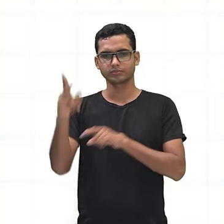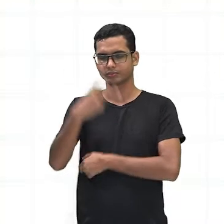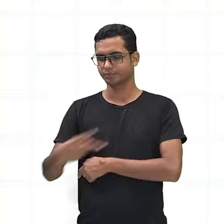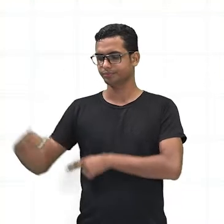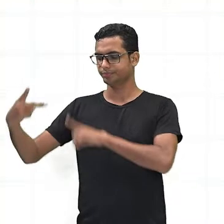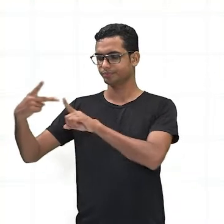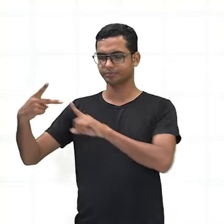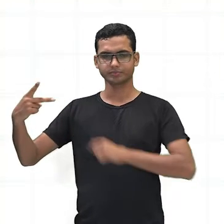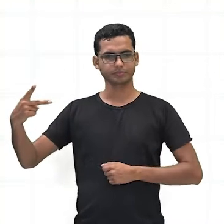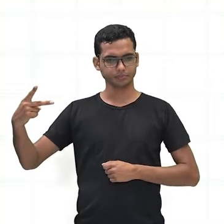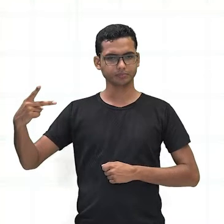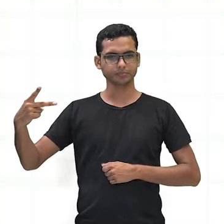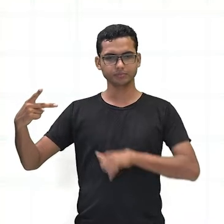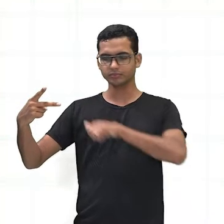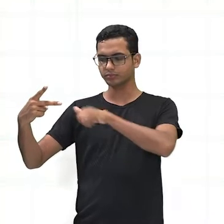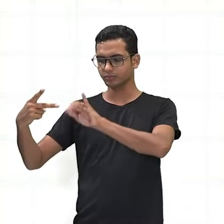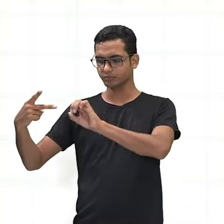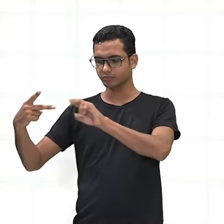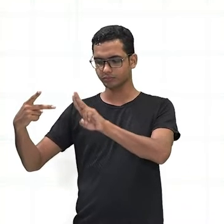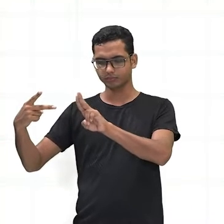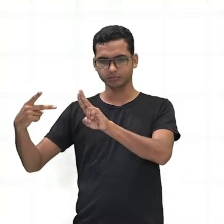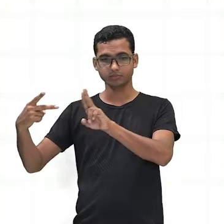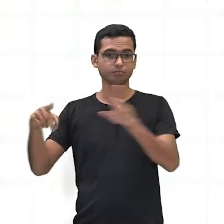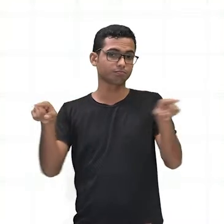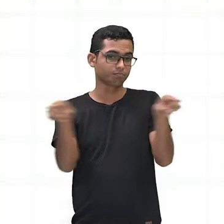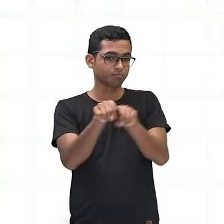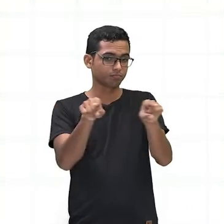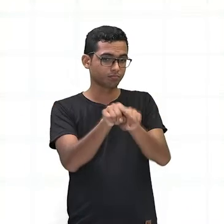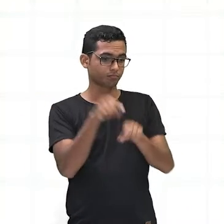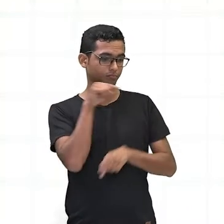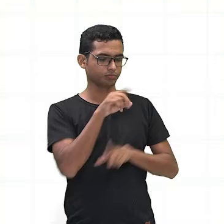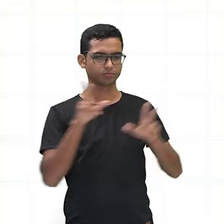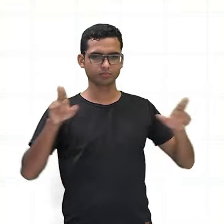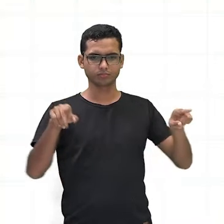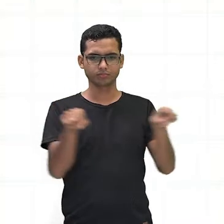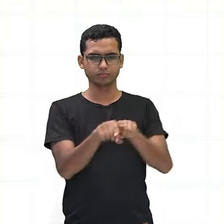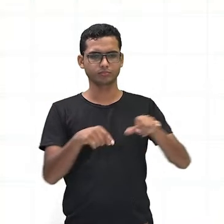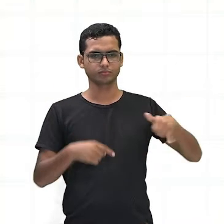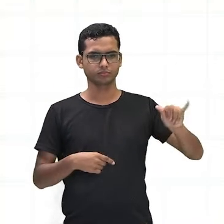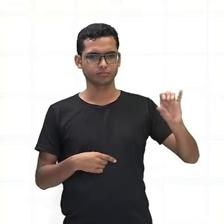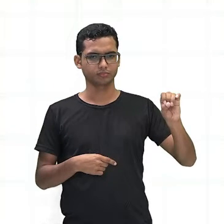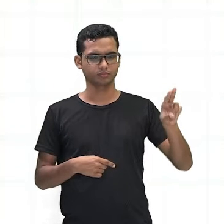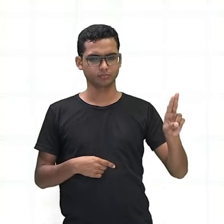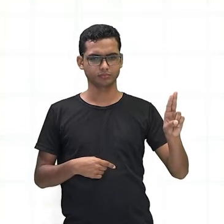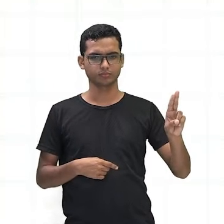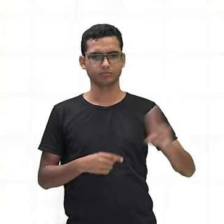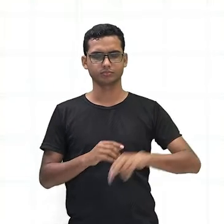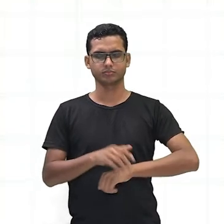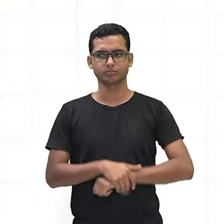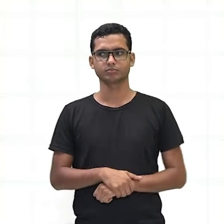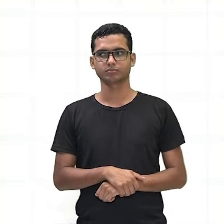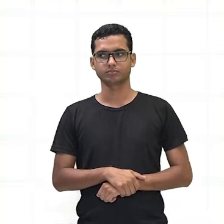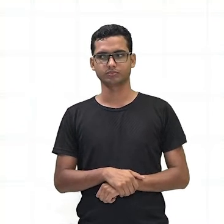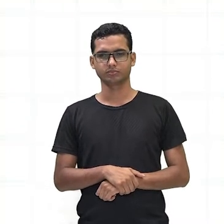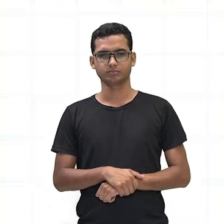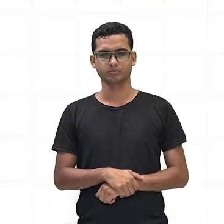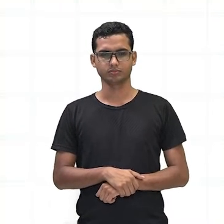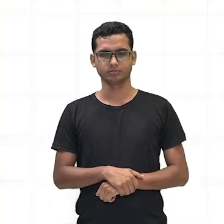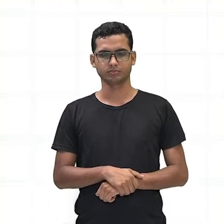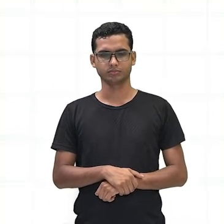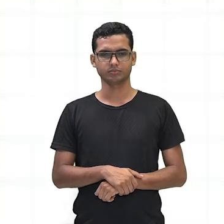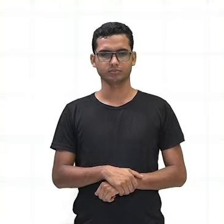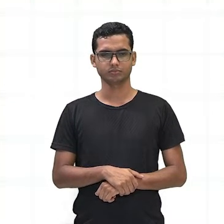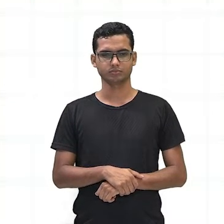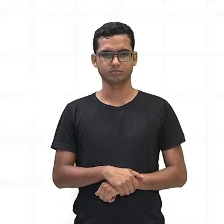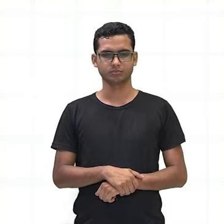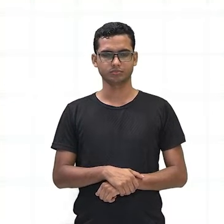You, que significa vocês, né? O pronome com função de objeto, com função de sujeito. Nós temos também para objeto, é a mesma